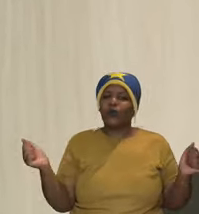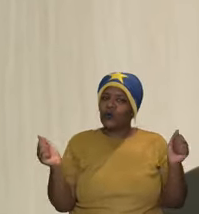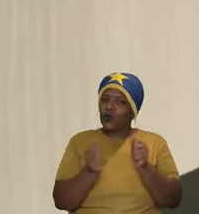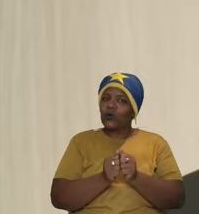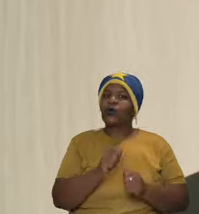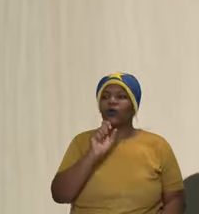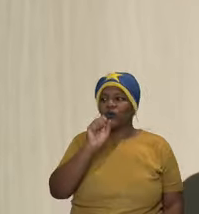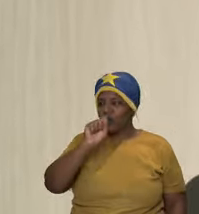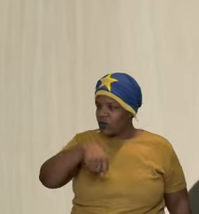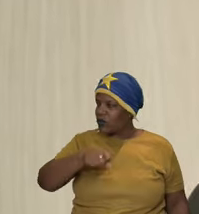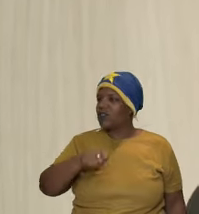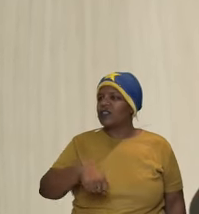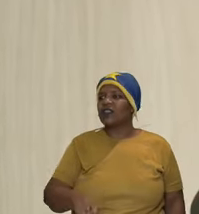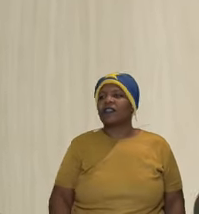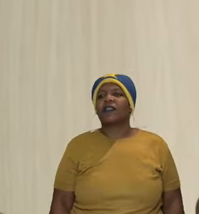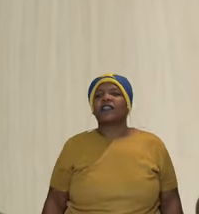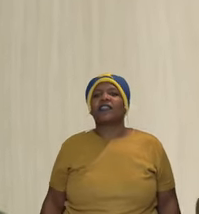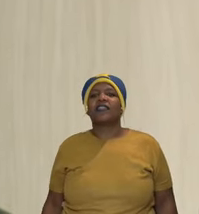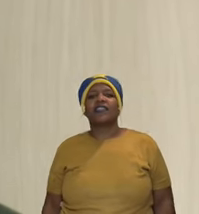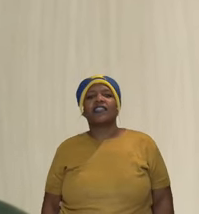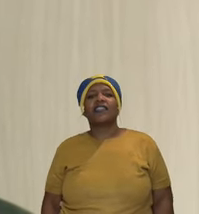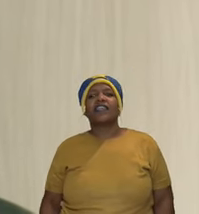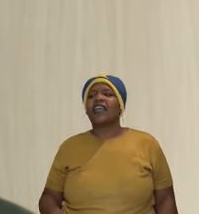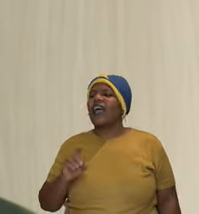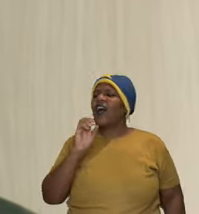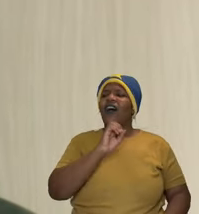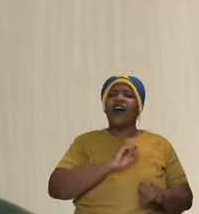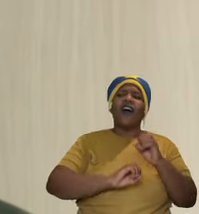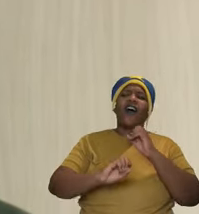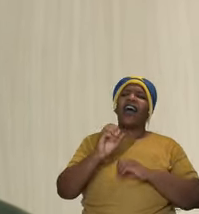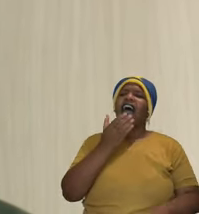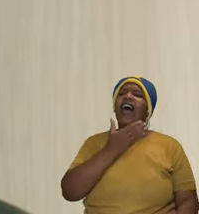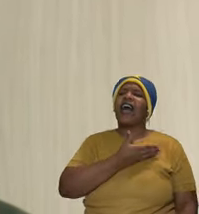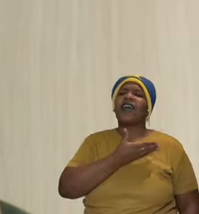coisas mesmo. Amigo.